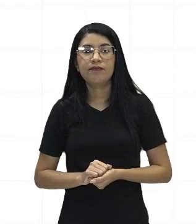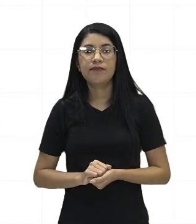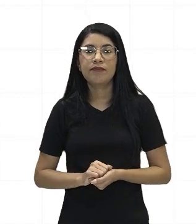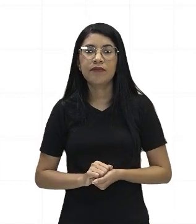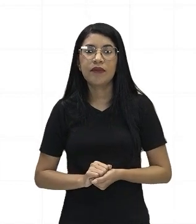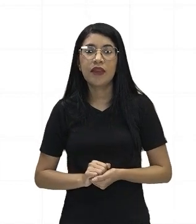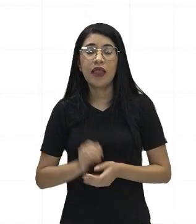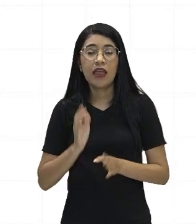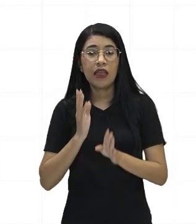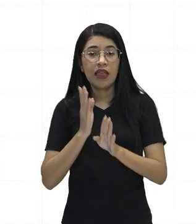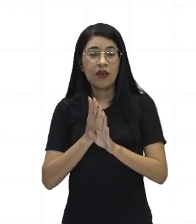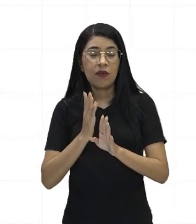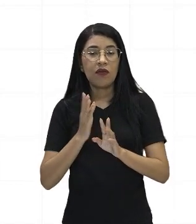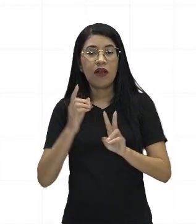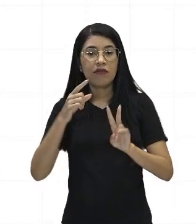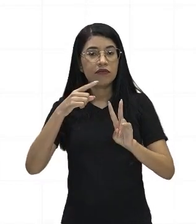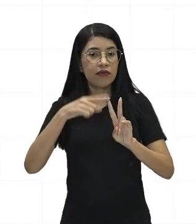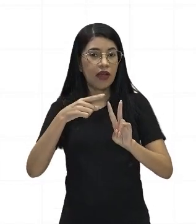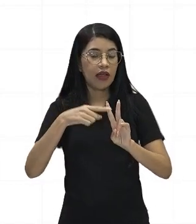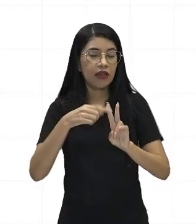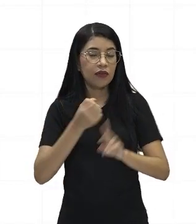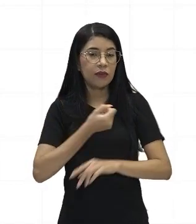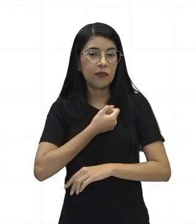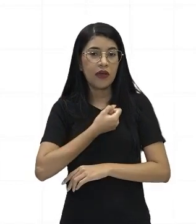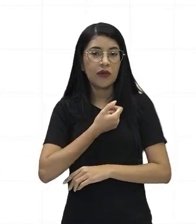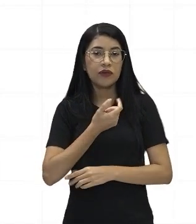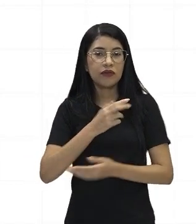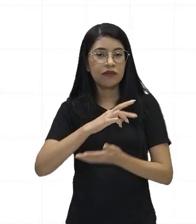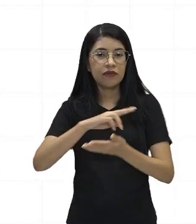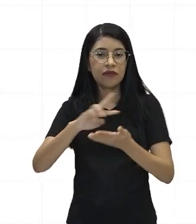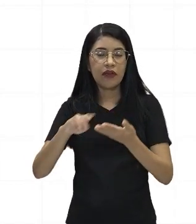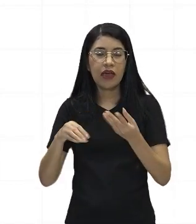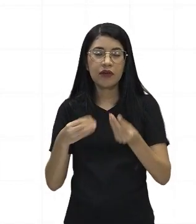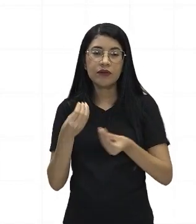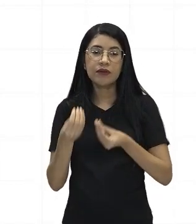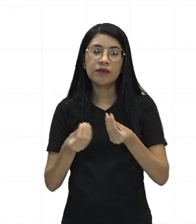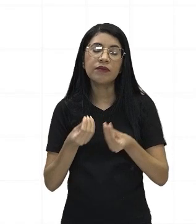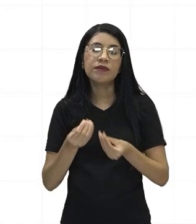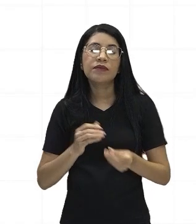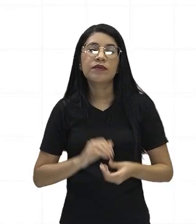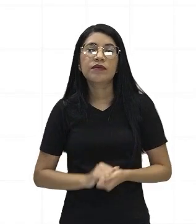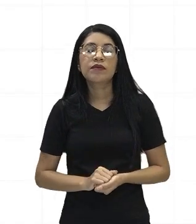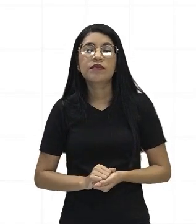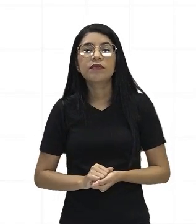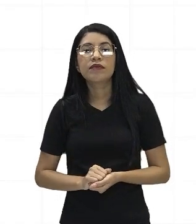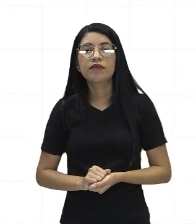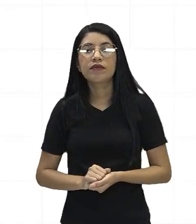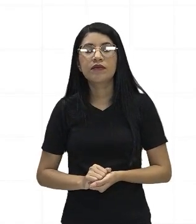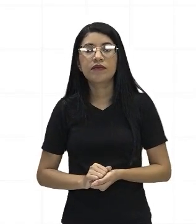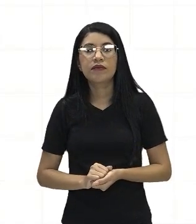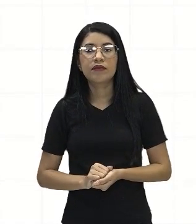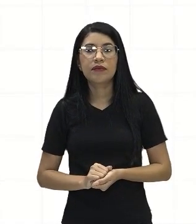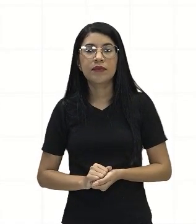quadrada de outros números, nós temos o seguinte, ó. A raiz quadrada